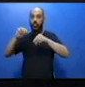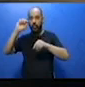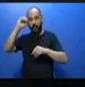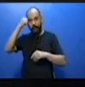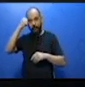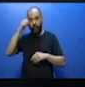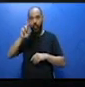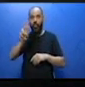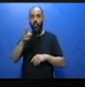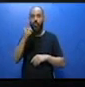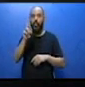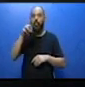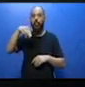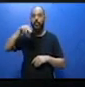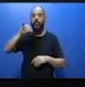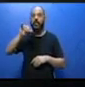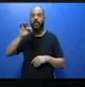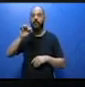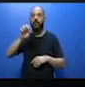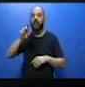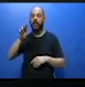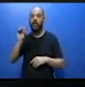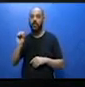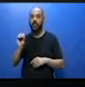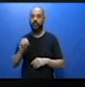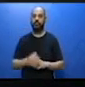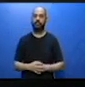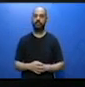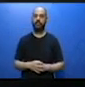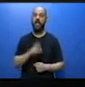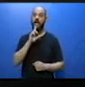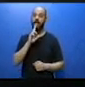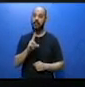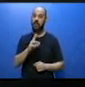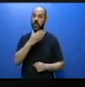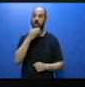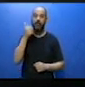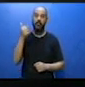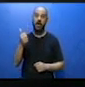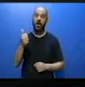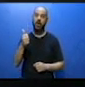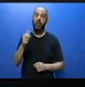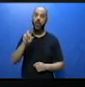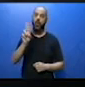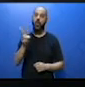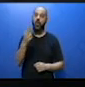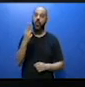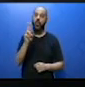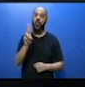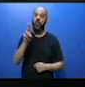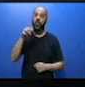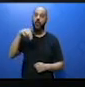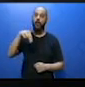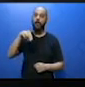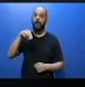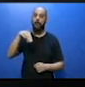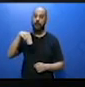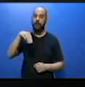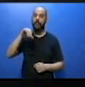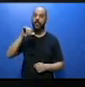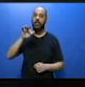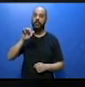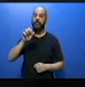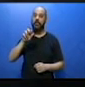né? O solo mais adequado é o umífero, pois é rico em matéria orgânica, que lhe servirá